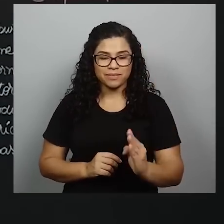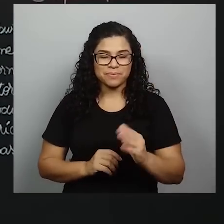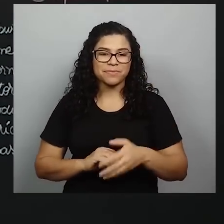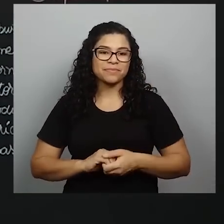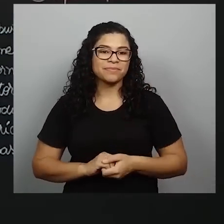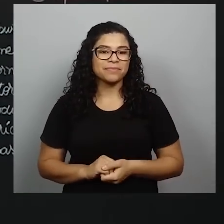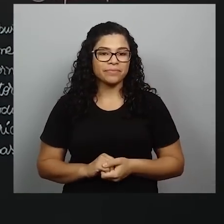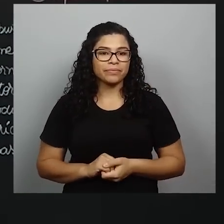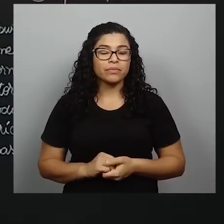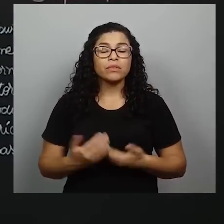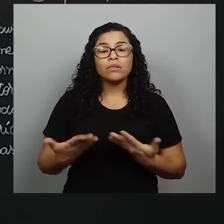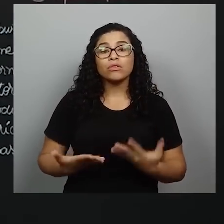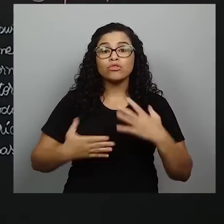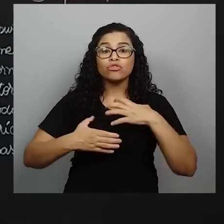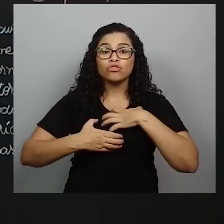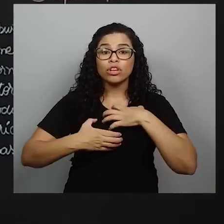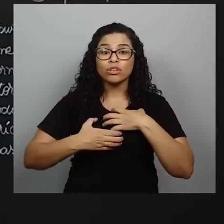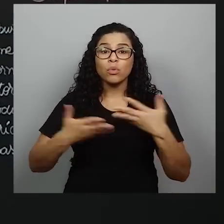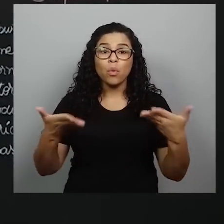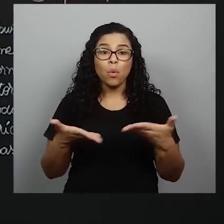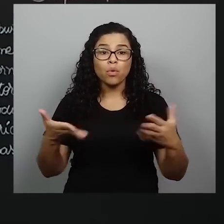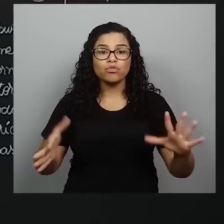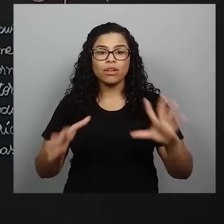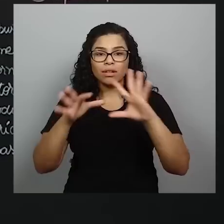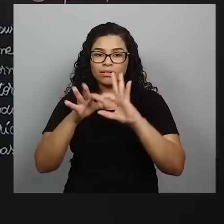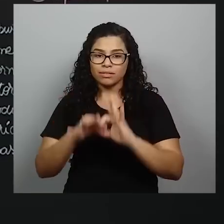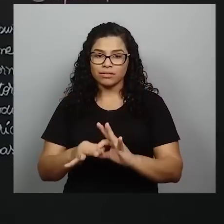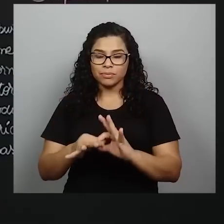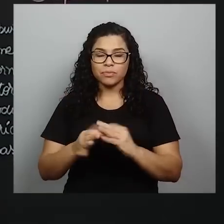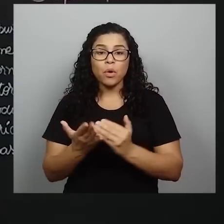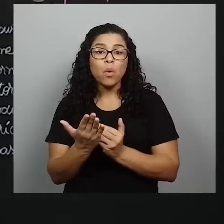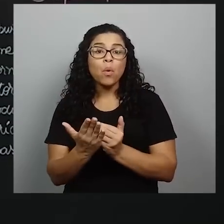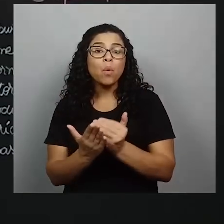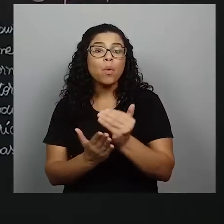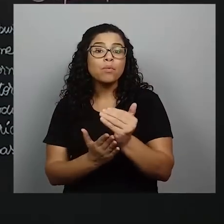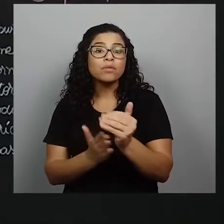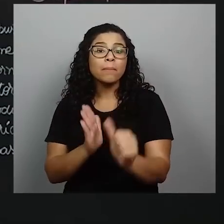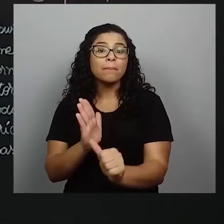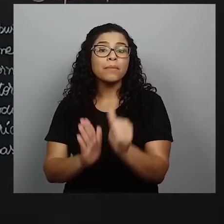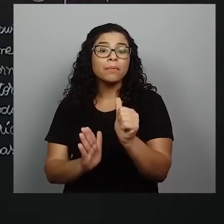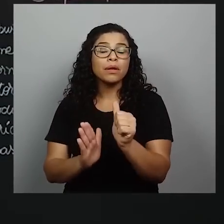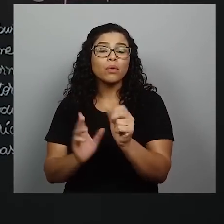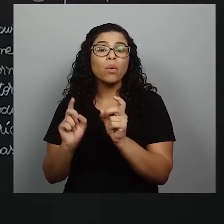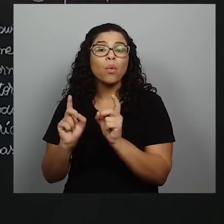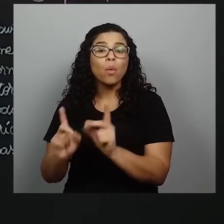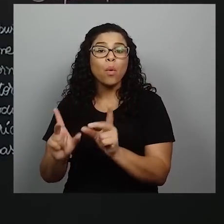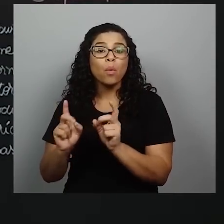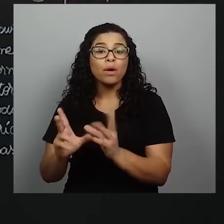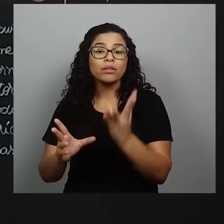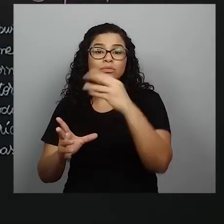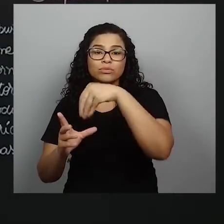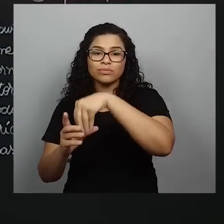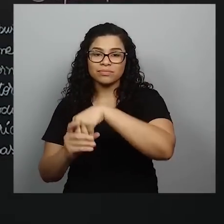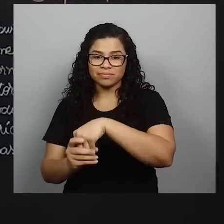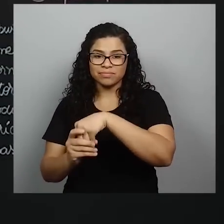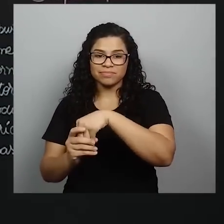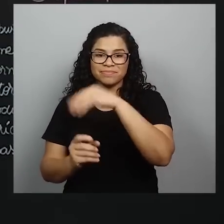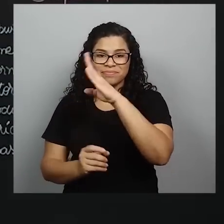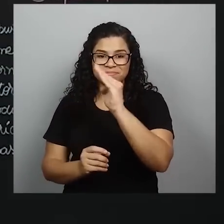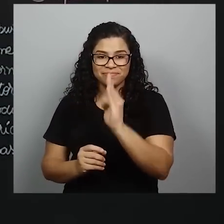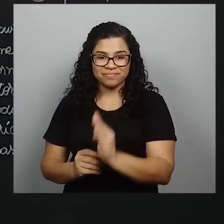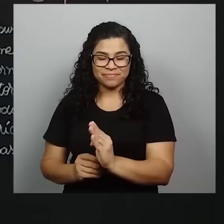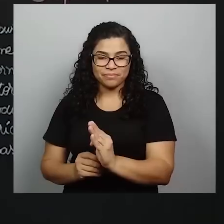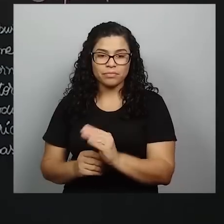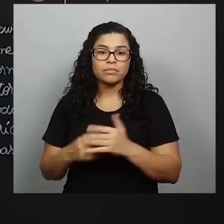É dessa maneira então que vamos fazer essa relação hoje. Vamos começar falando sobre o comércio interno. O comércio